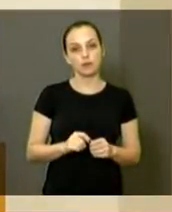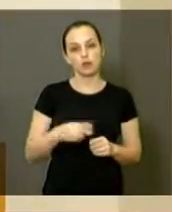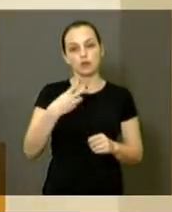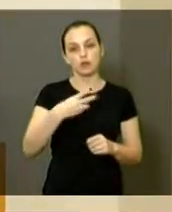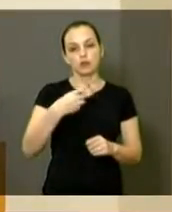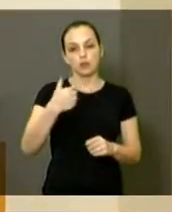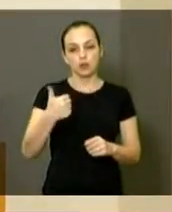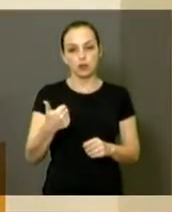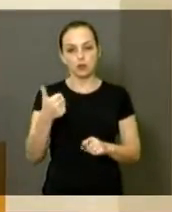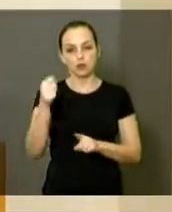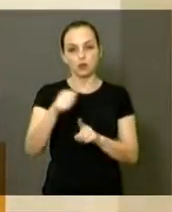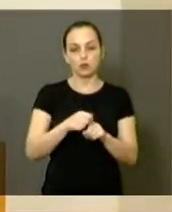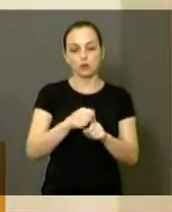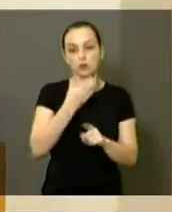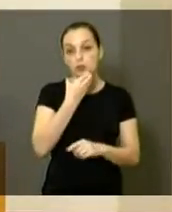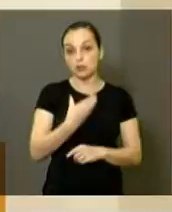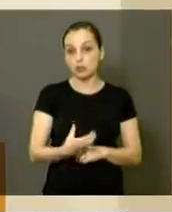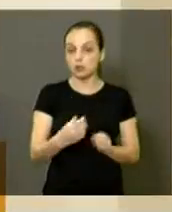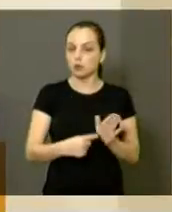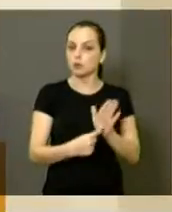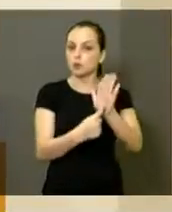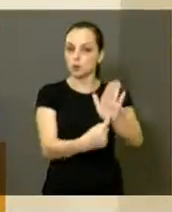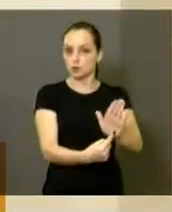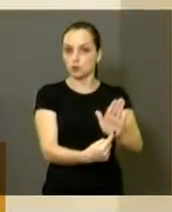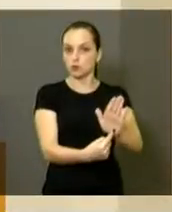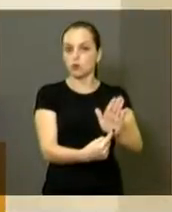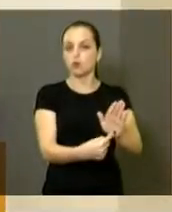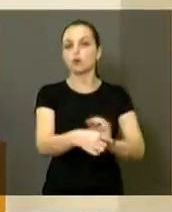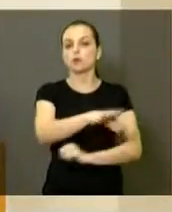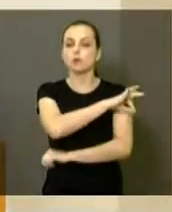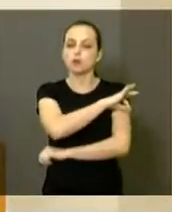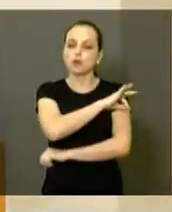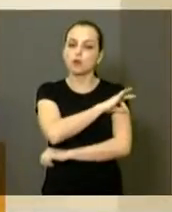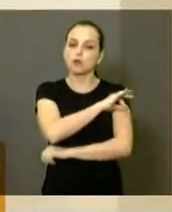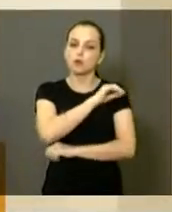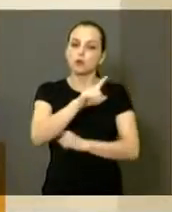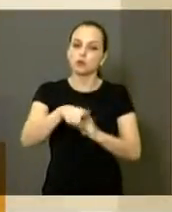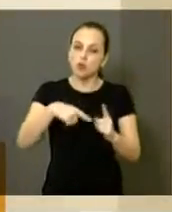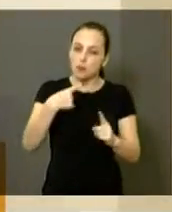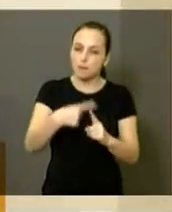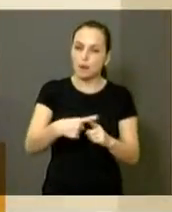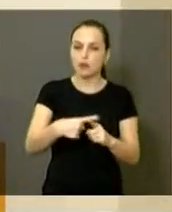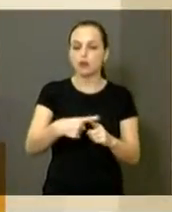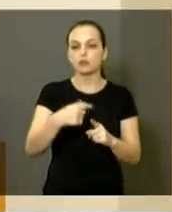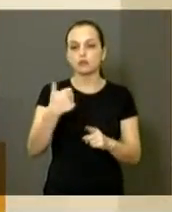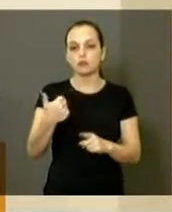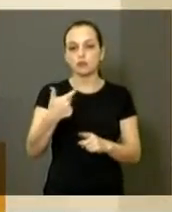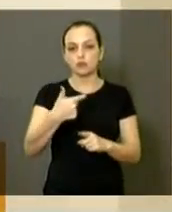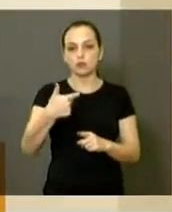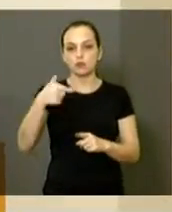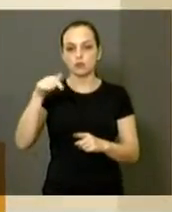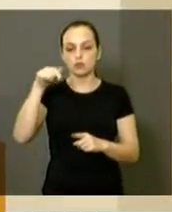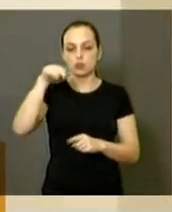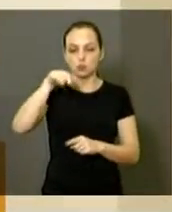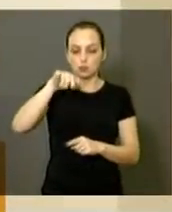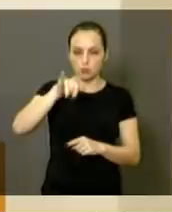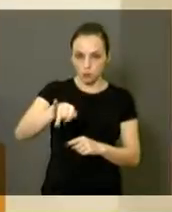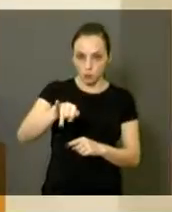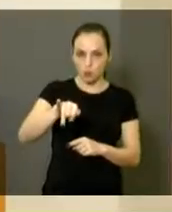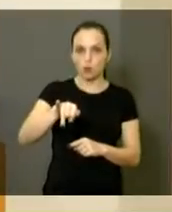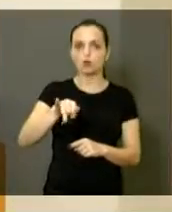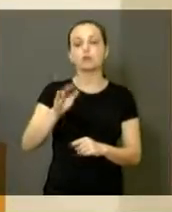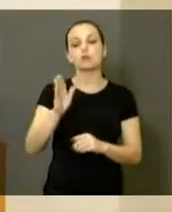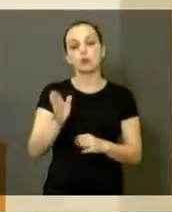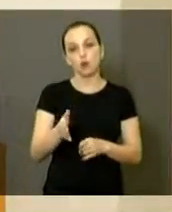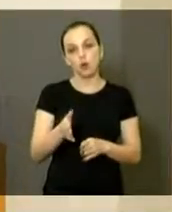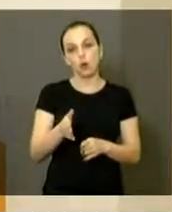31/12, ele apresentou que a prefeitura passou aí de 127 milhões a dívida para 80 milhões.